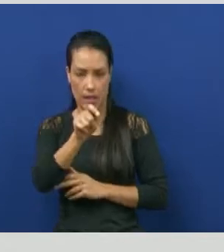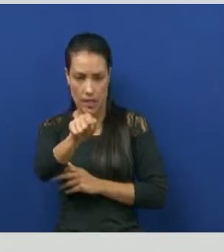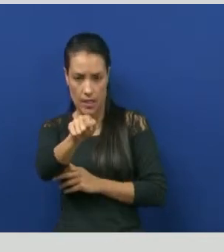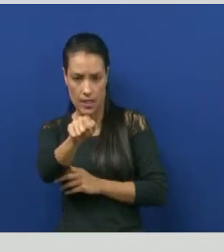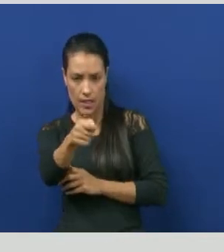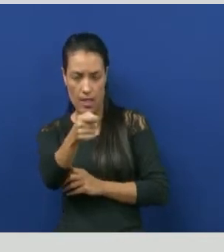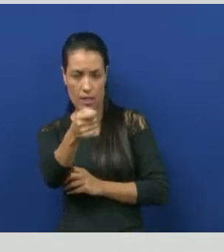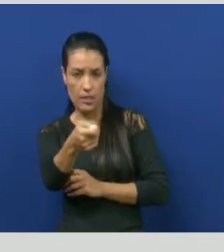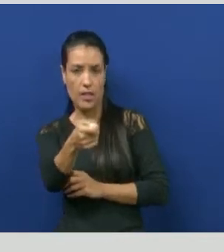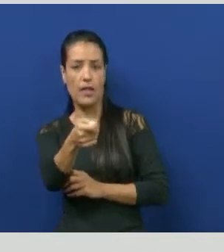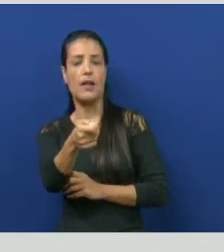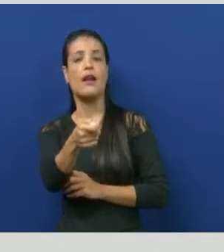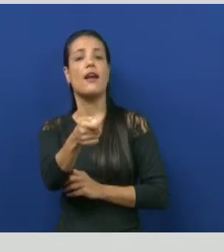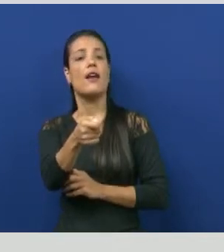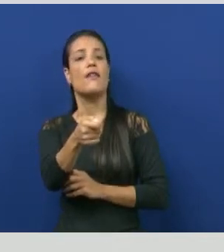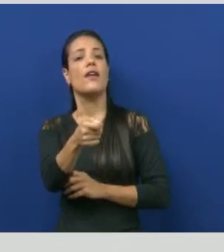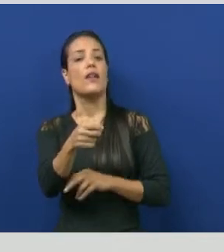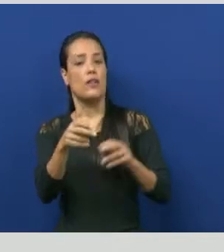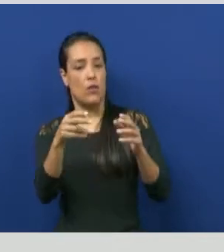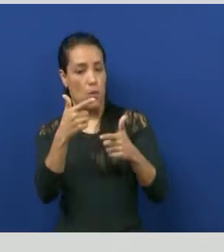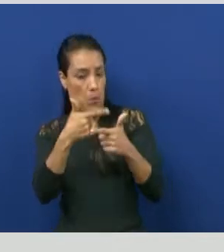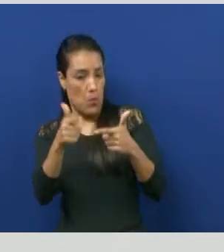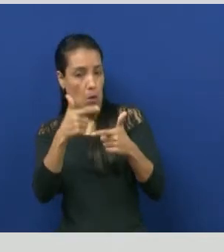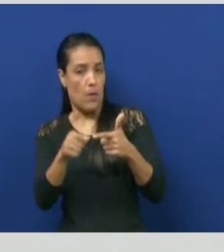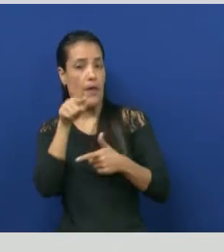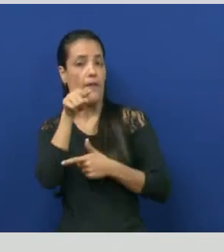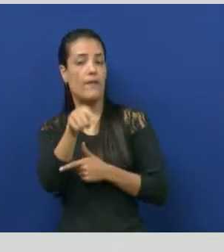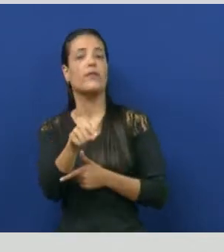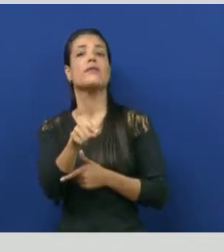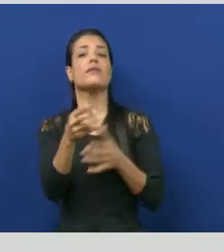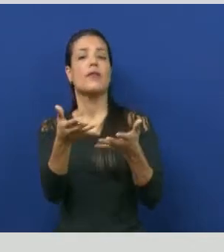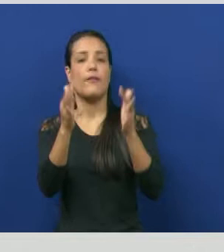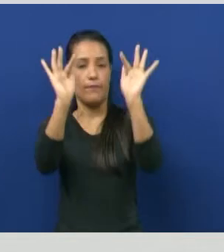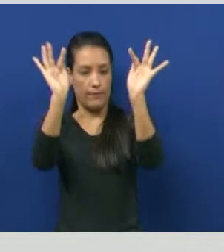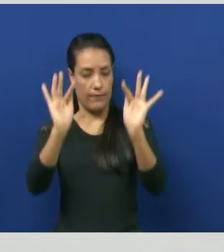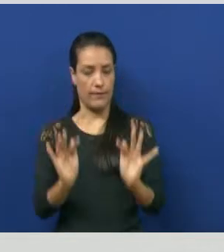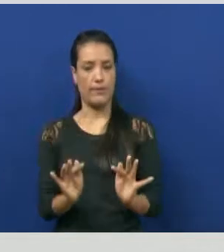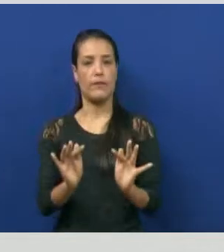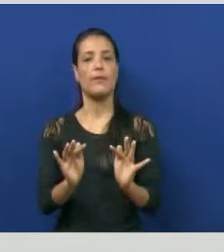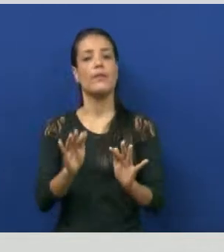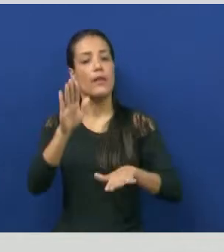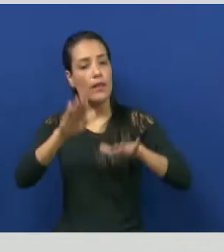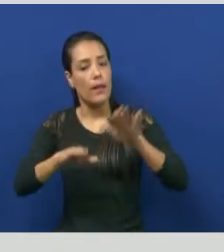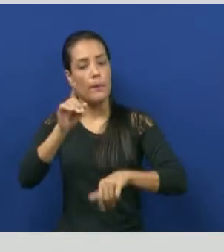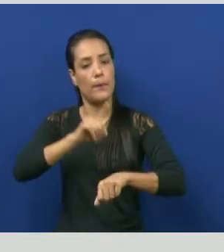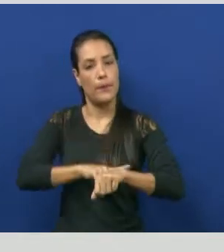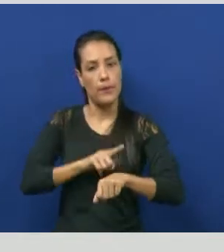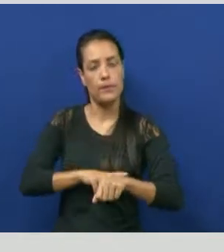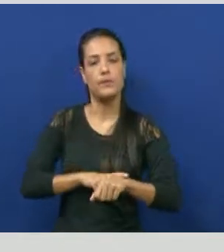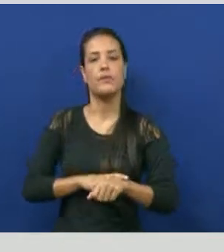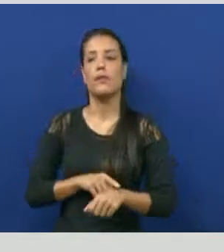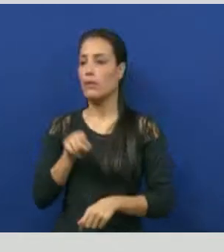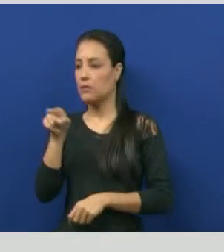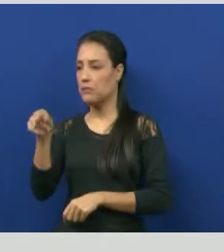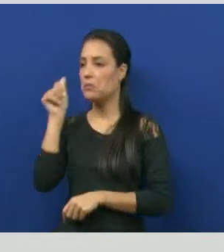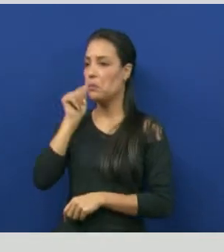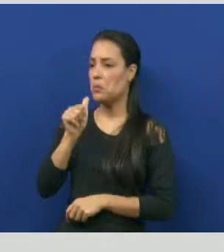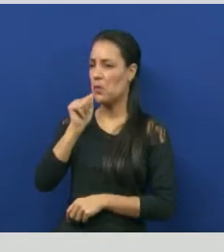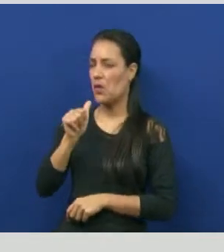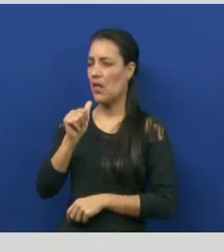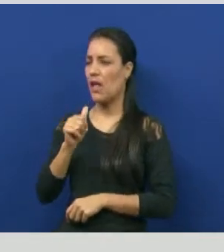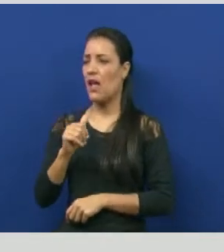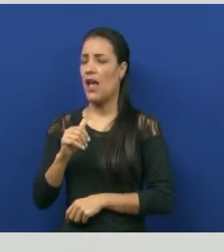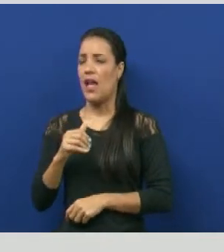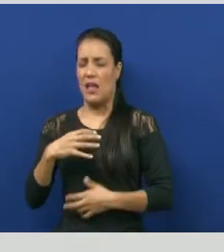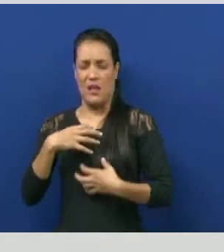da questão é você ser feliz independente do momento. Margarida é uma mulher muito azeda, está sempre de péssimo